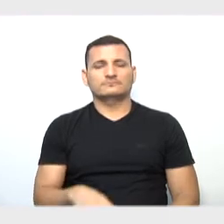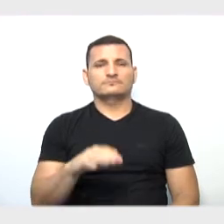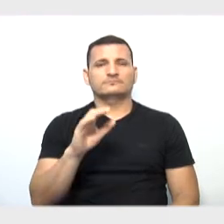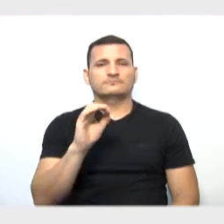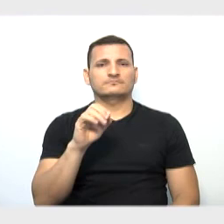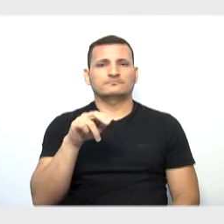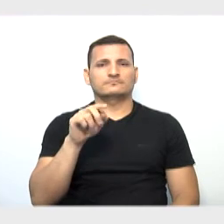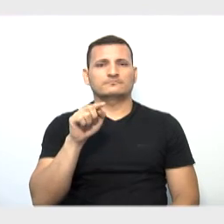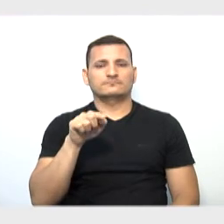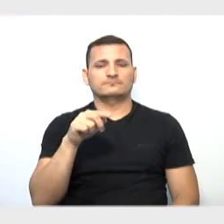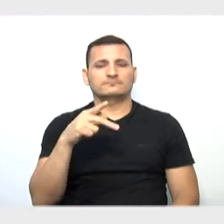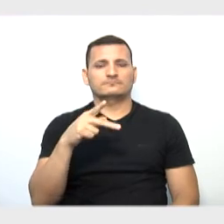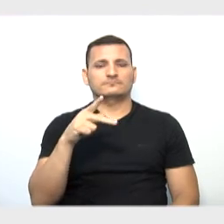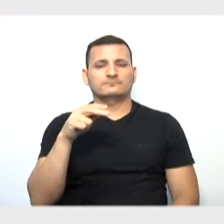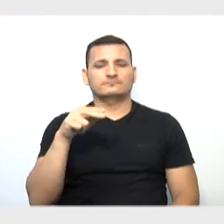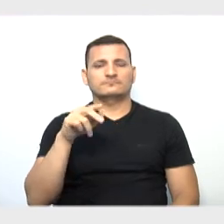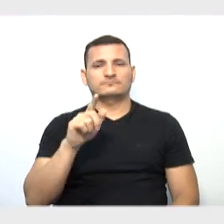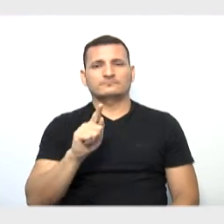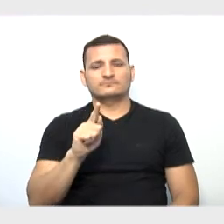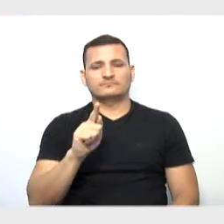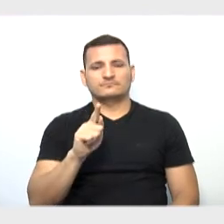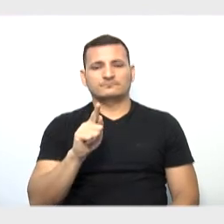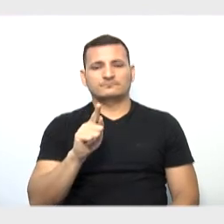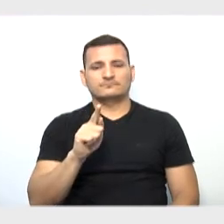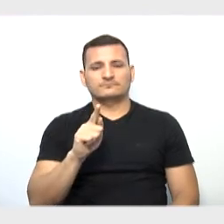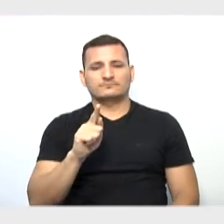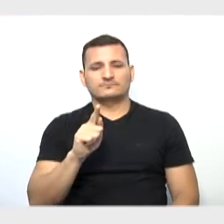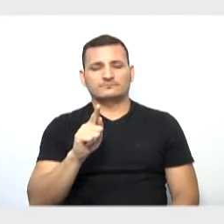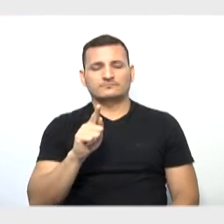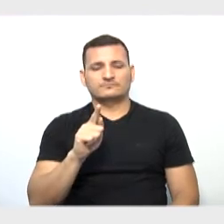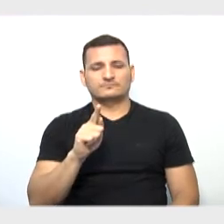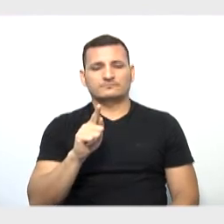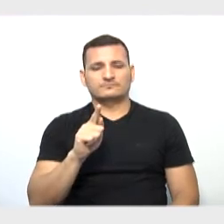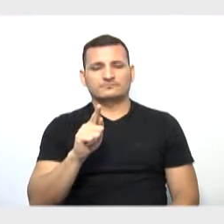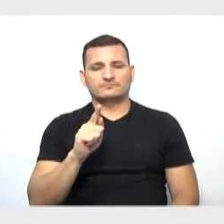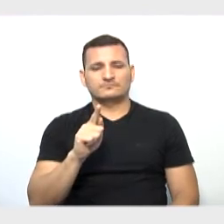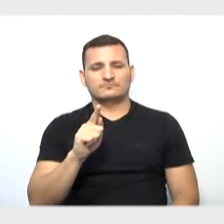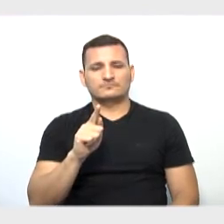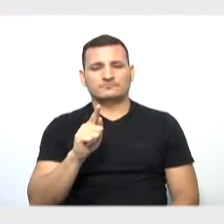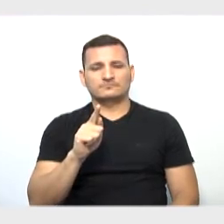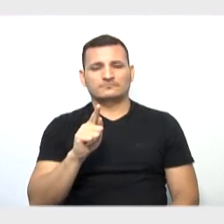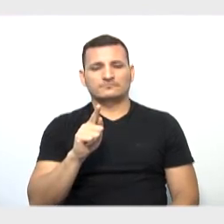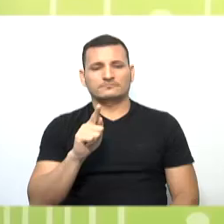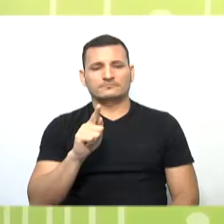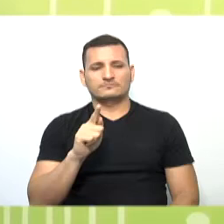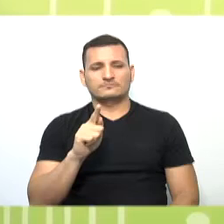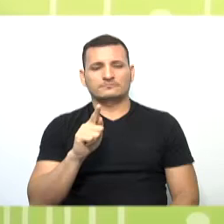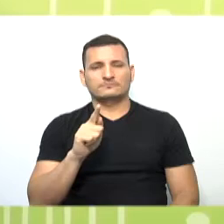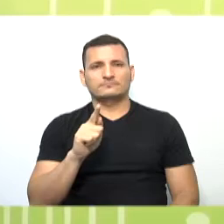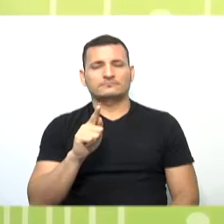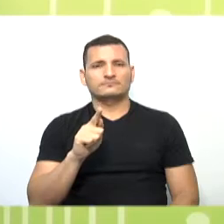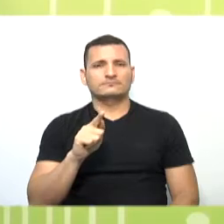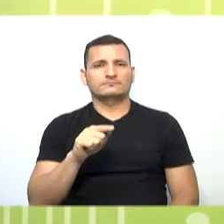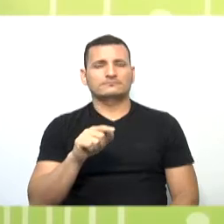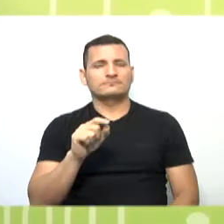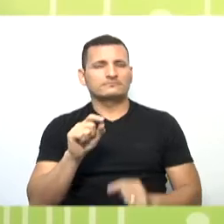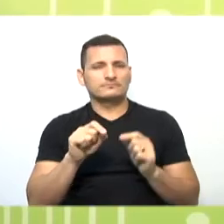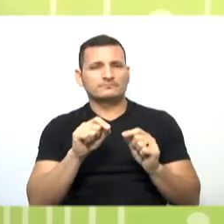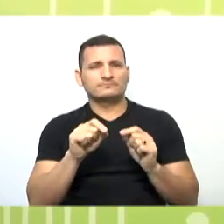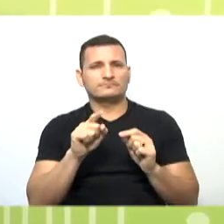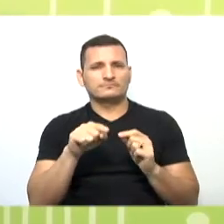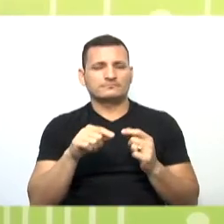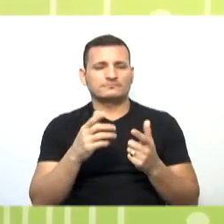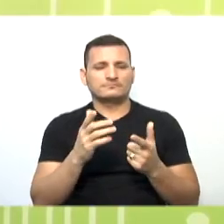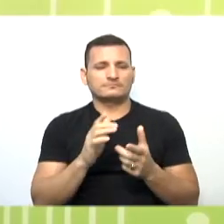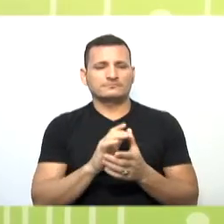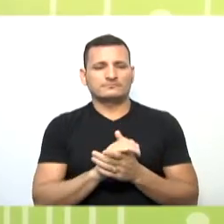on.png e fecha, que é o nome da minha imagem da lâmpada acesa. Ou seja, basicamente o que é? Professora, então